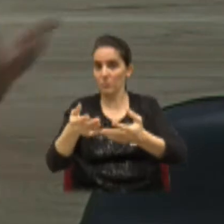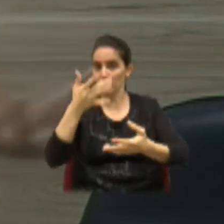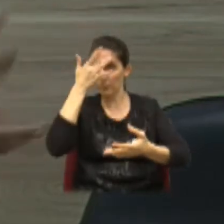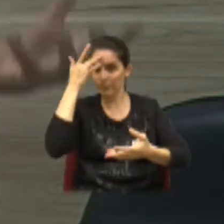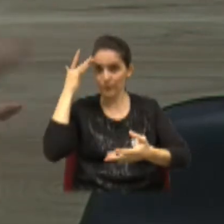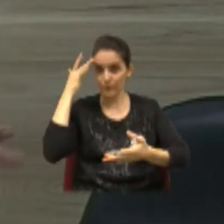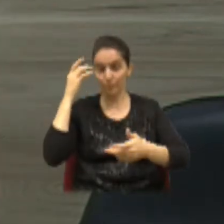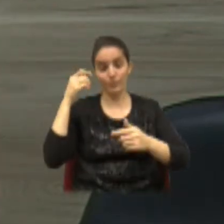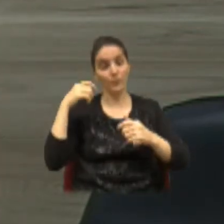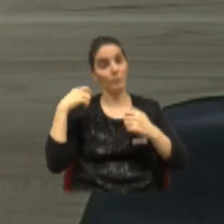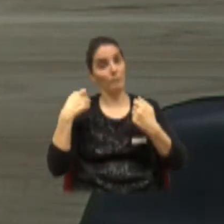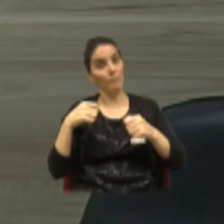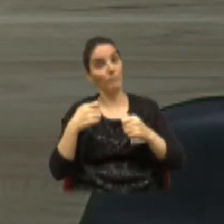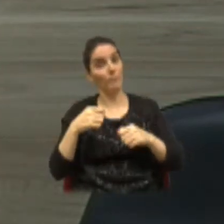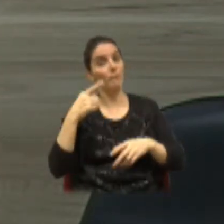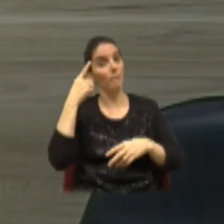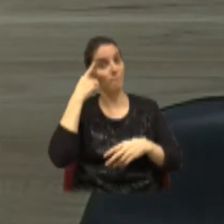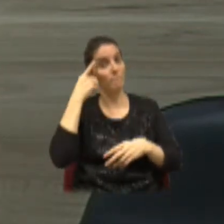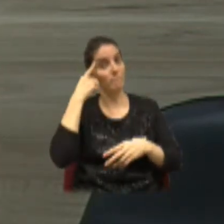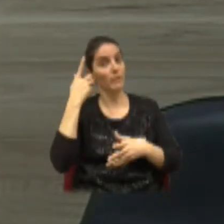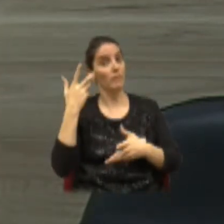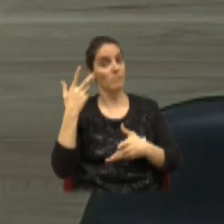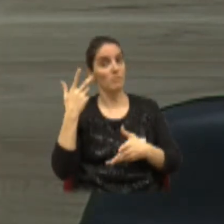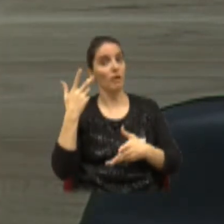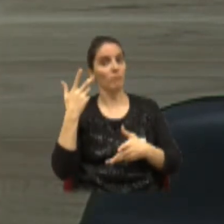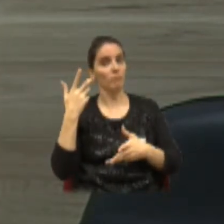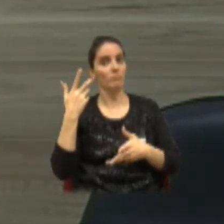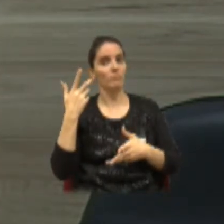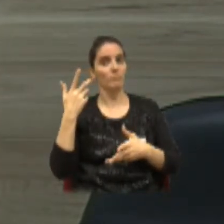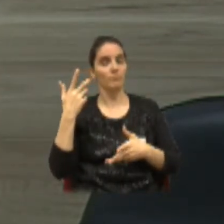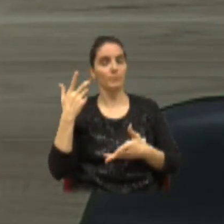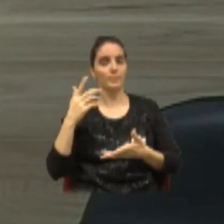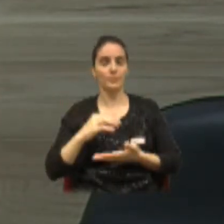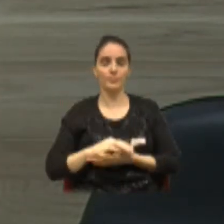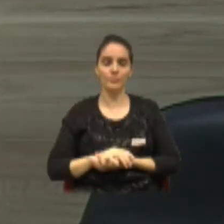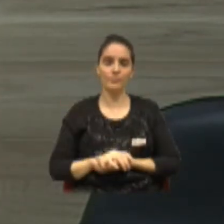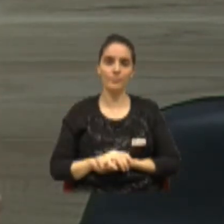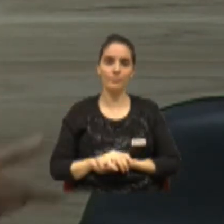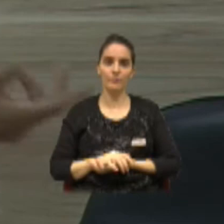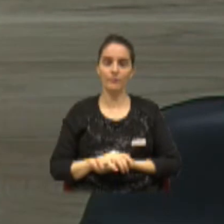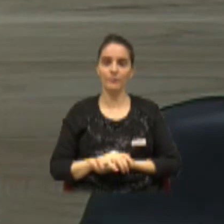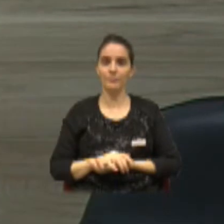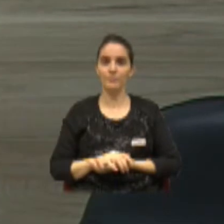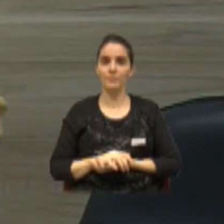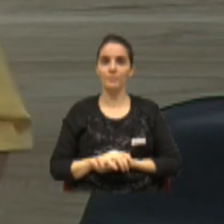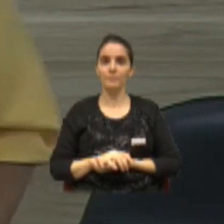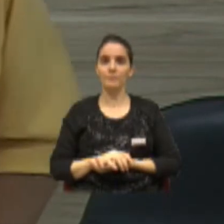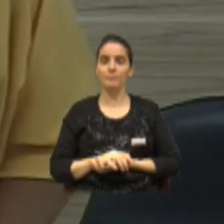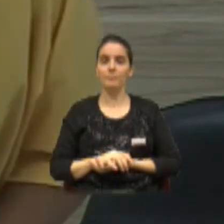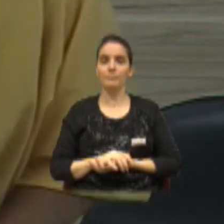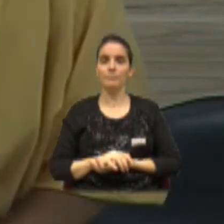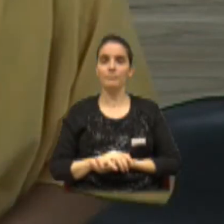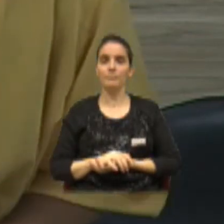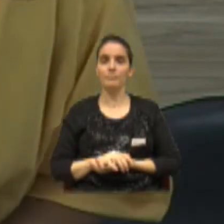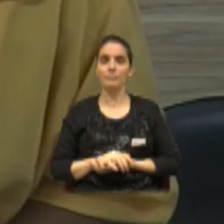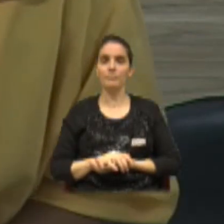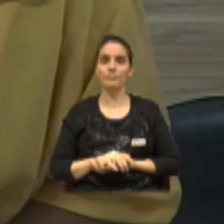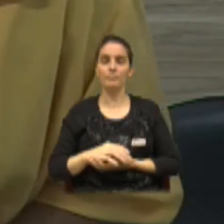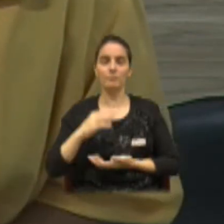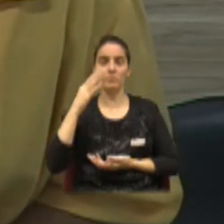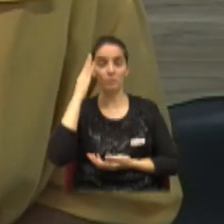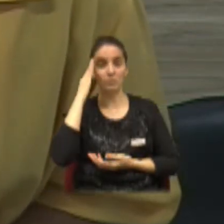talvez, pensar em relação a isso e buscar fazer uma atitude de